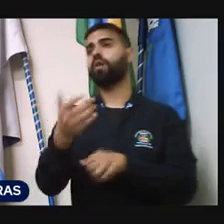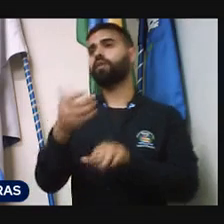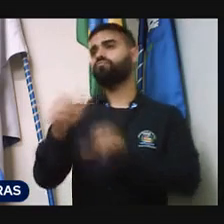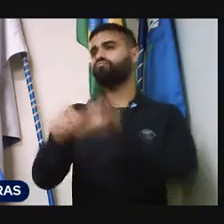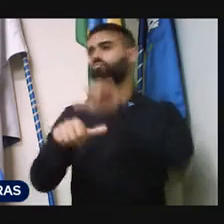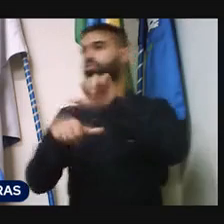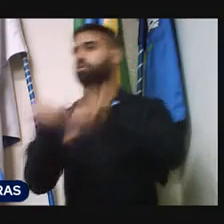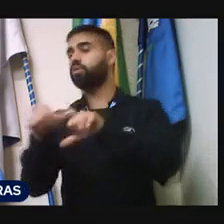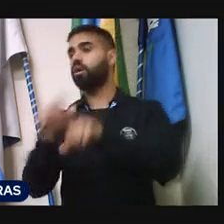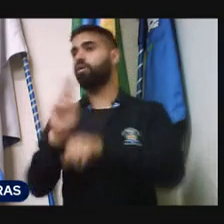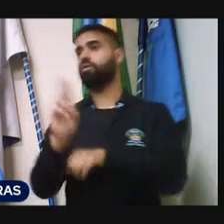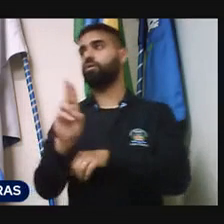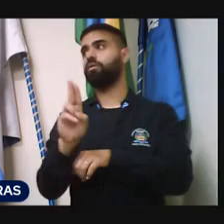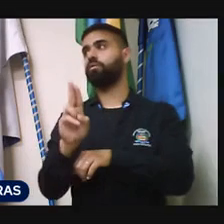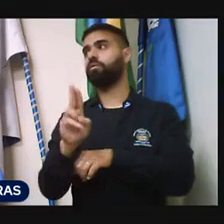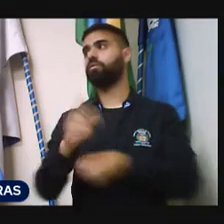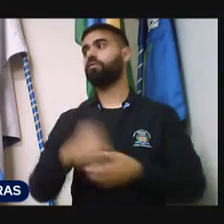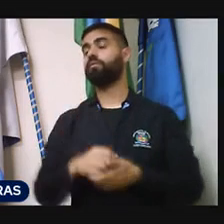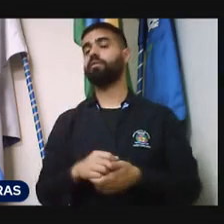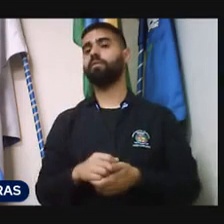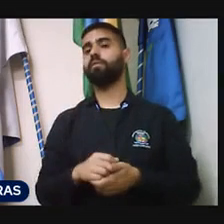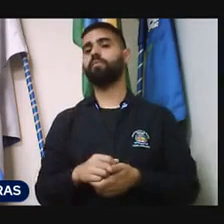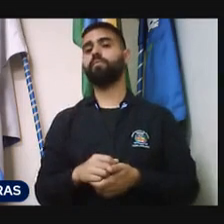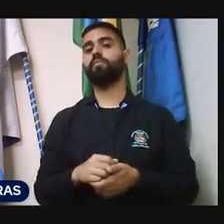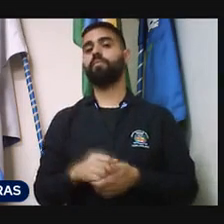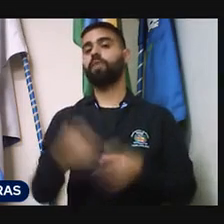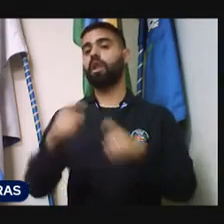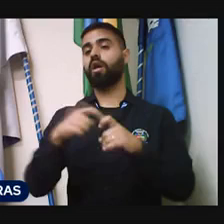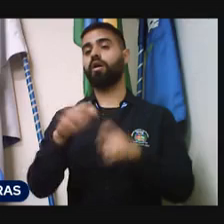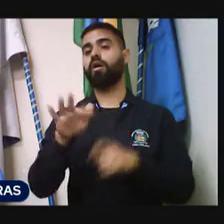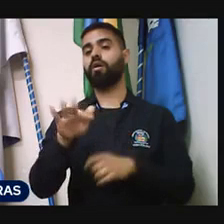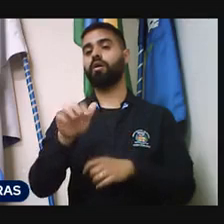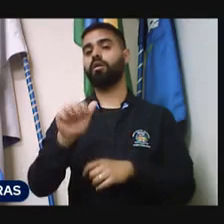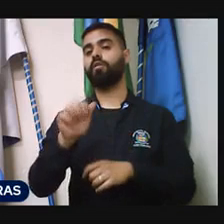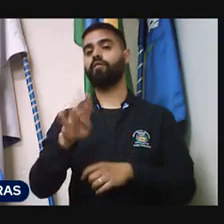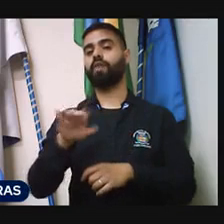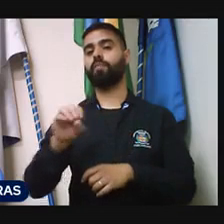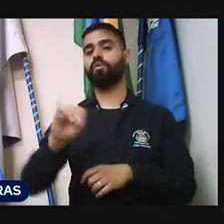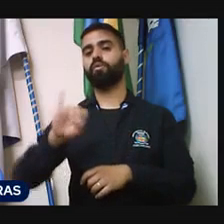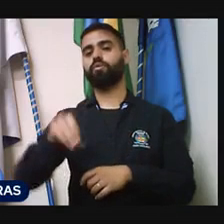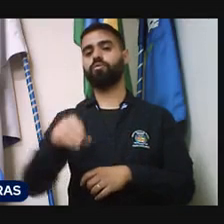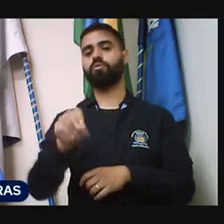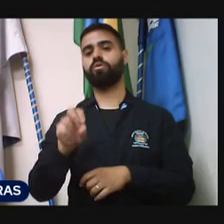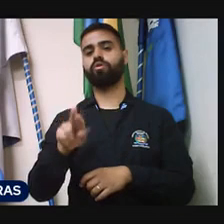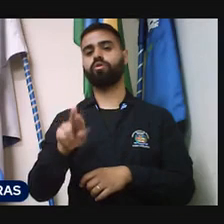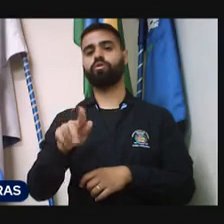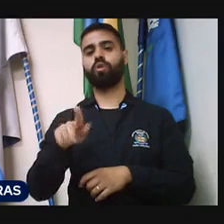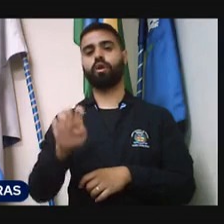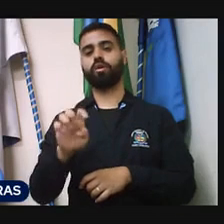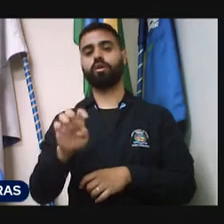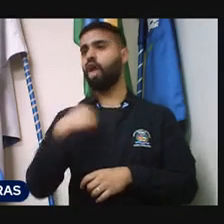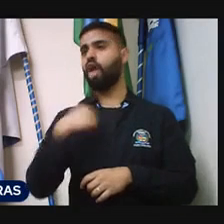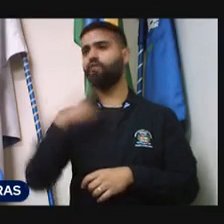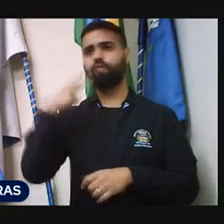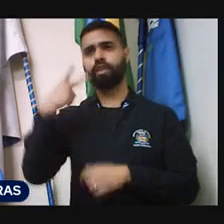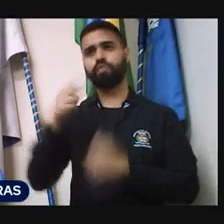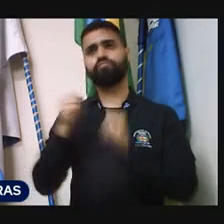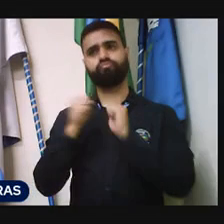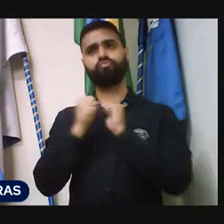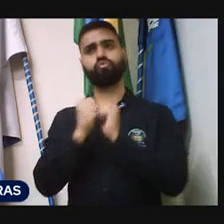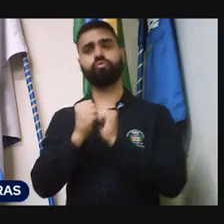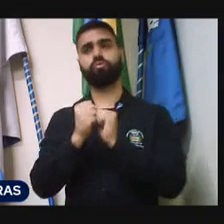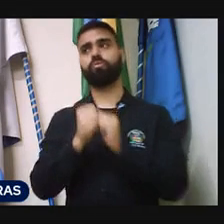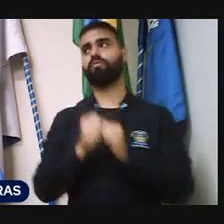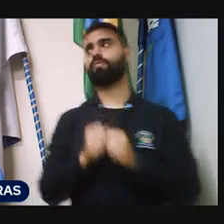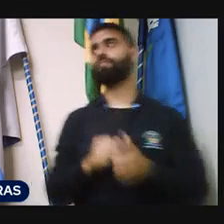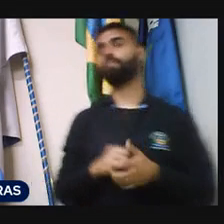esperem mudar um ano para o saudoso Doutor Fábio Antônio Dr e hoje eu fui vereador com ele